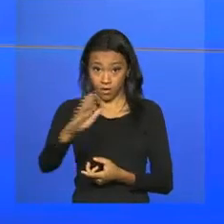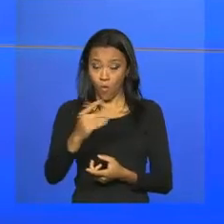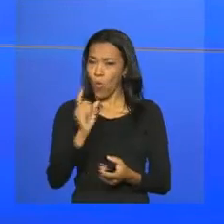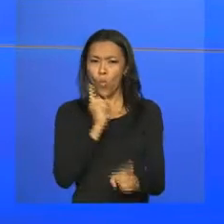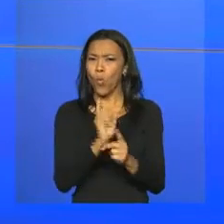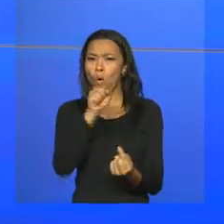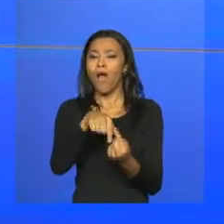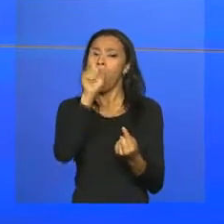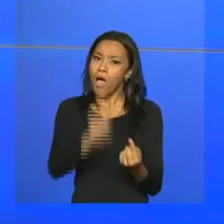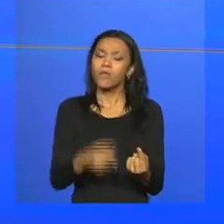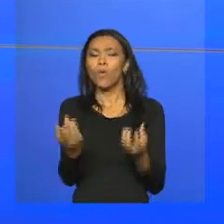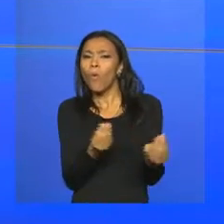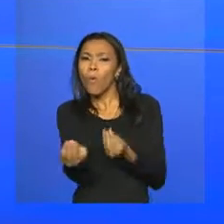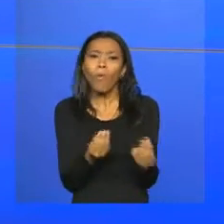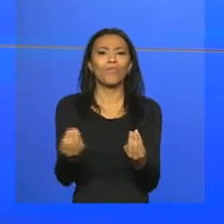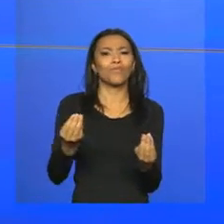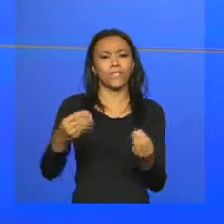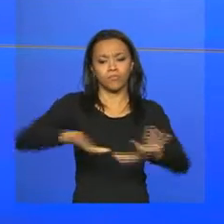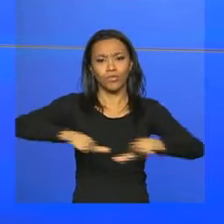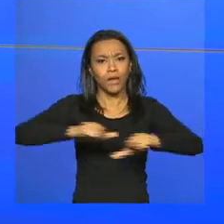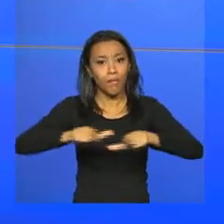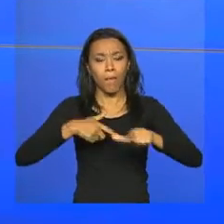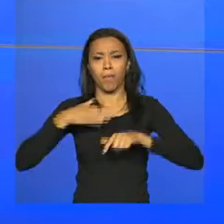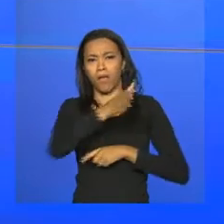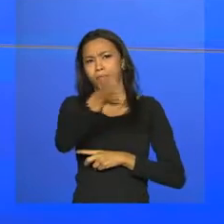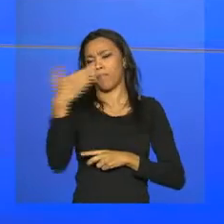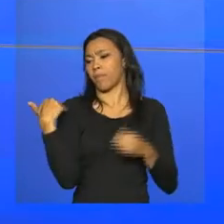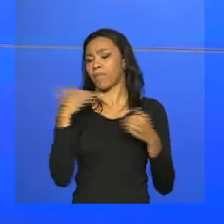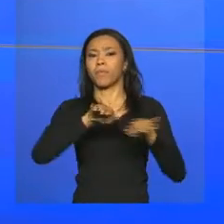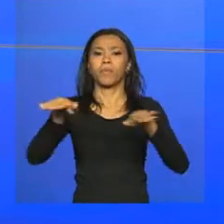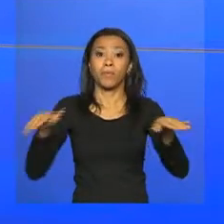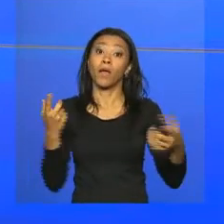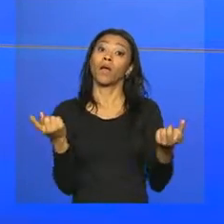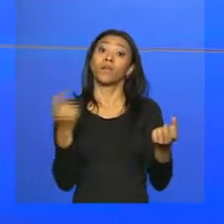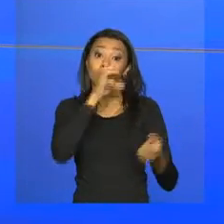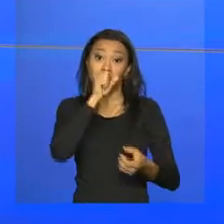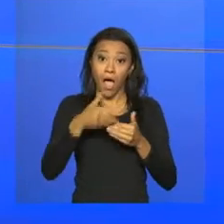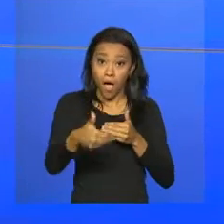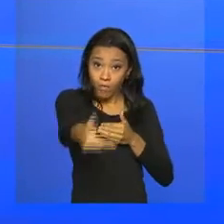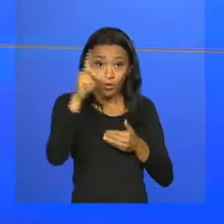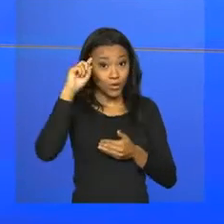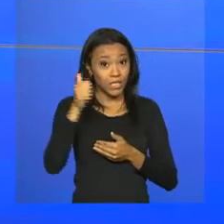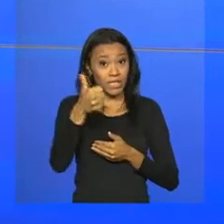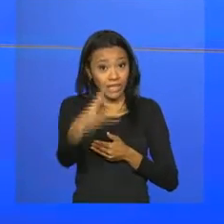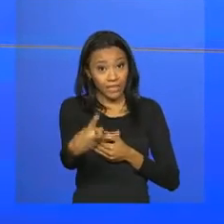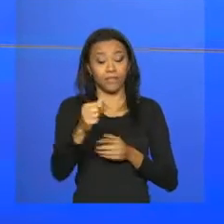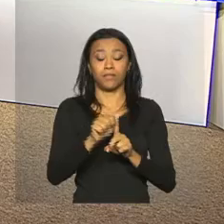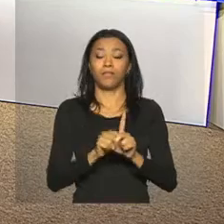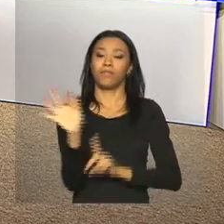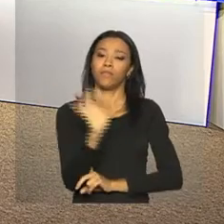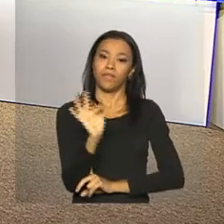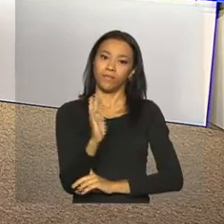encontro foi para definir como vai ser a mobilização nacional para o combate ao aedes aegypti no próximo sábado dia 13 de fevereiro